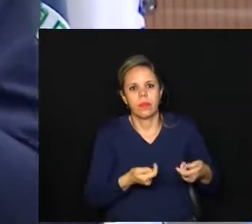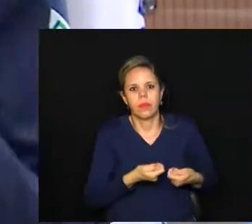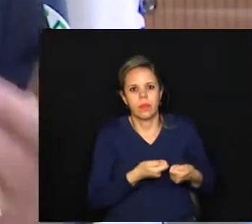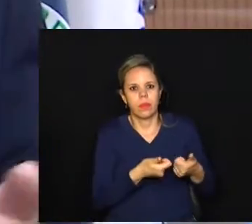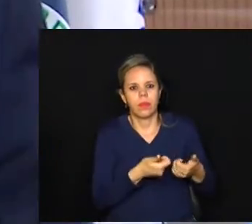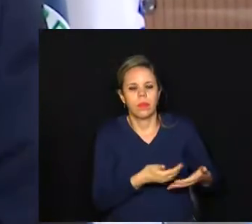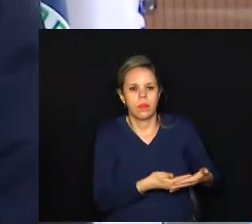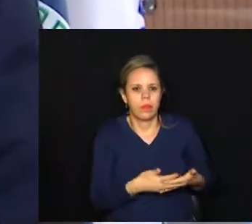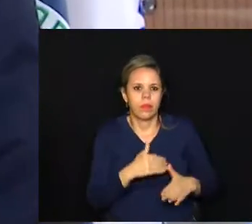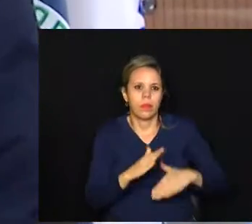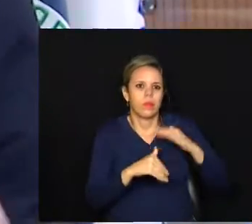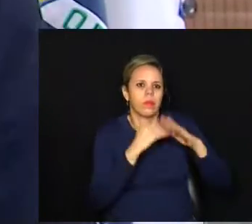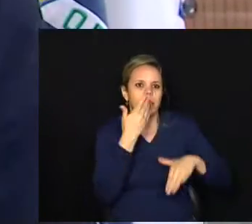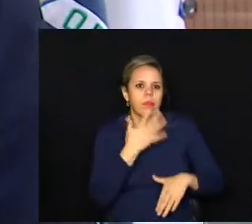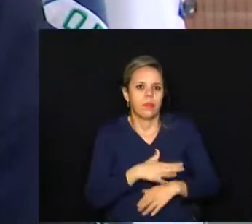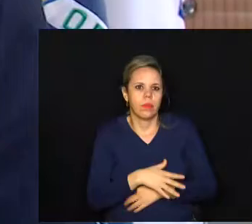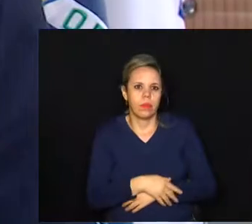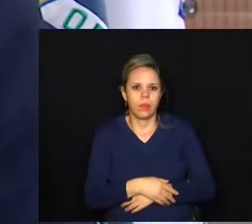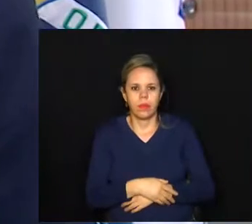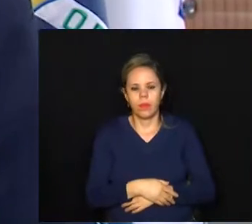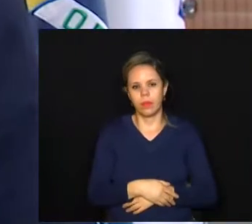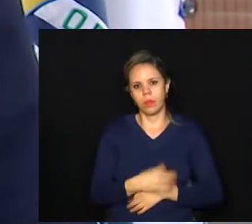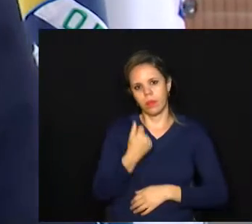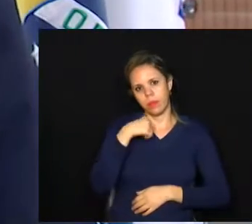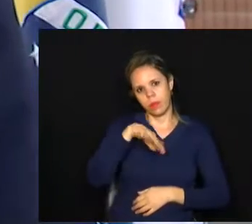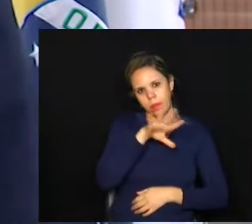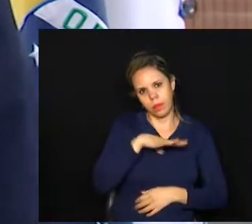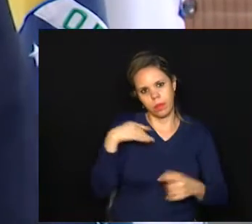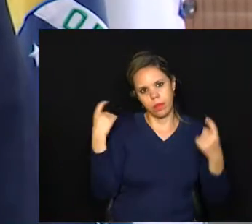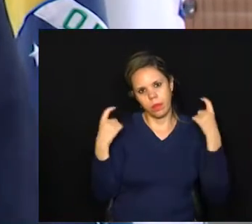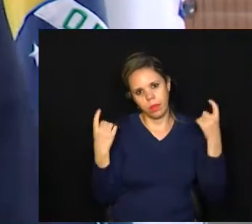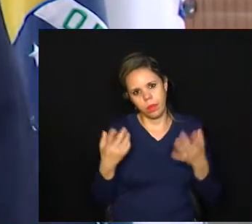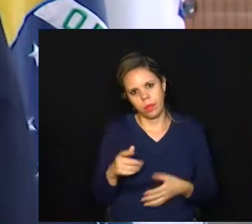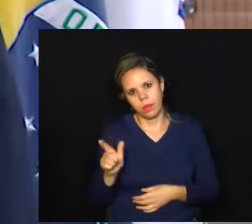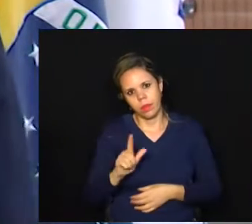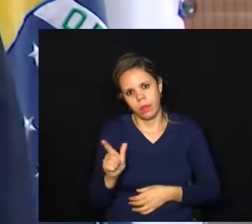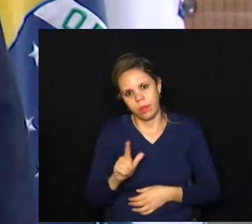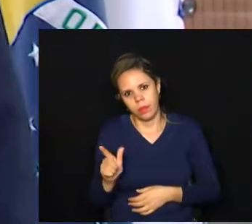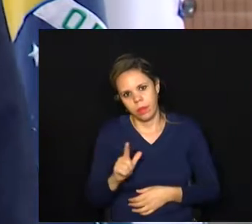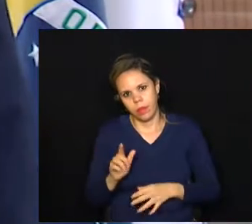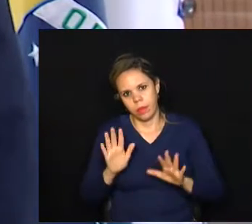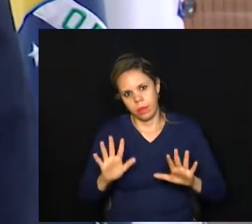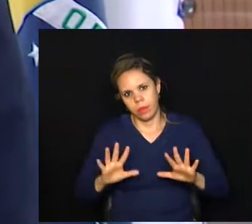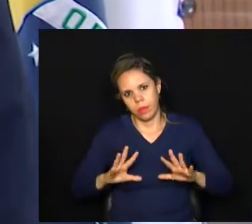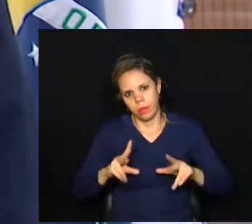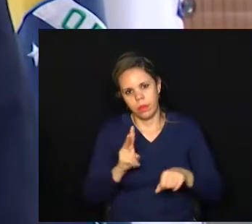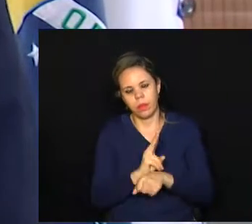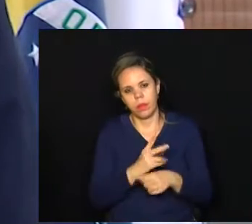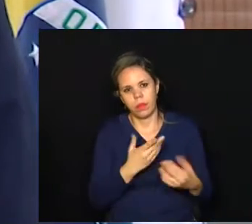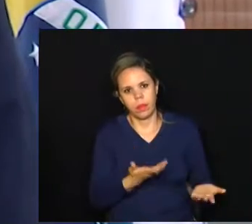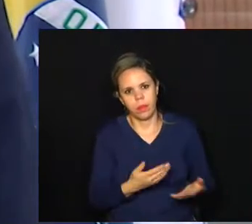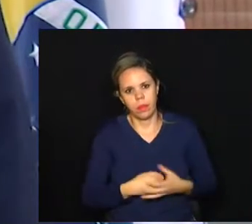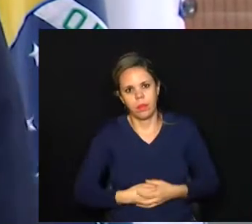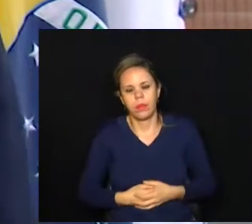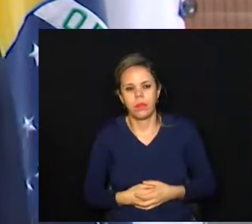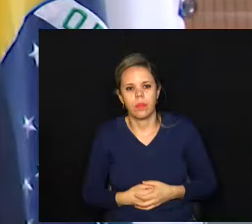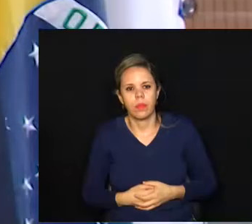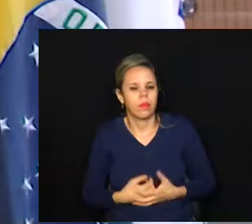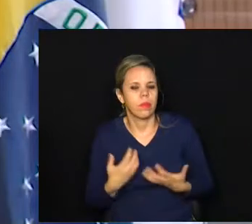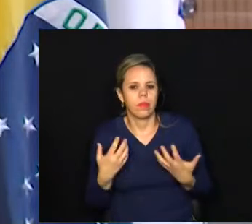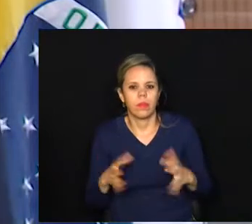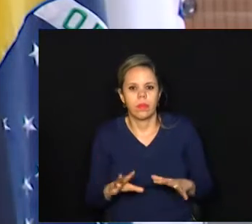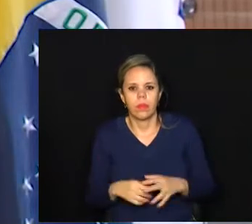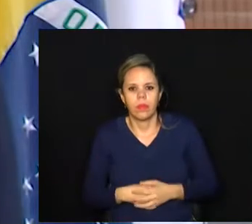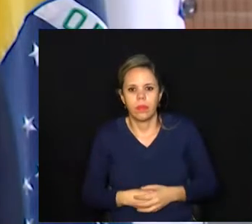benefícios para o desenvolvimento da criança. As mães, elas ficam preocupadas, obviamente, apesar de todos os cuidados, Elas não querem